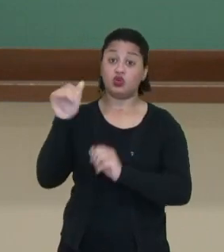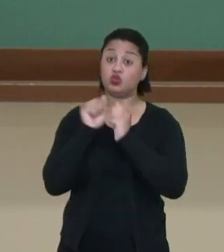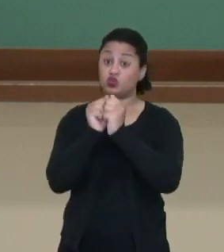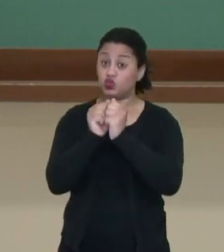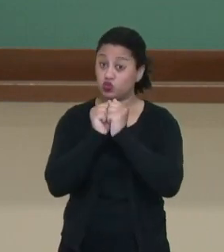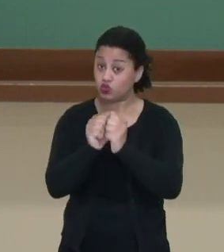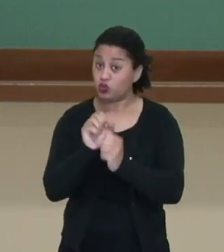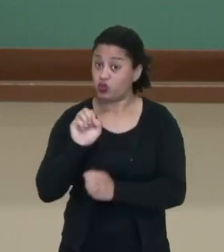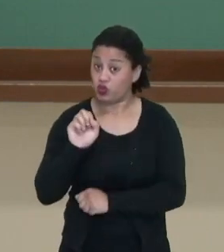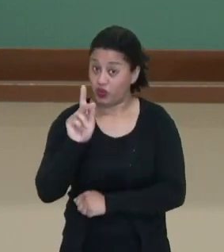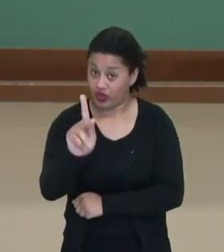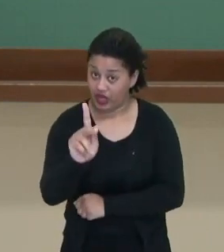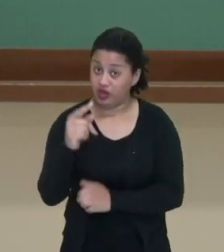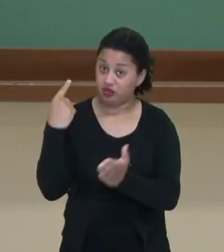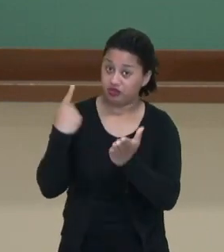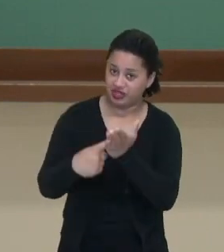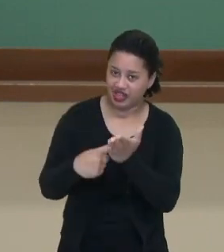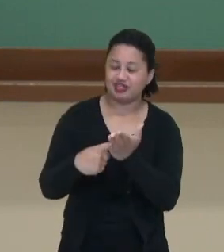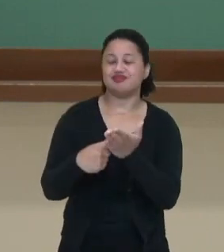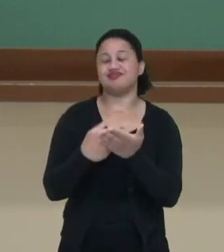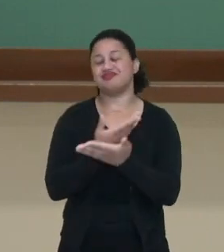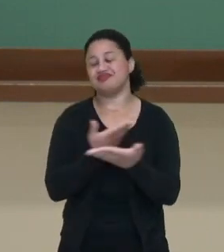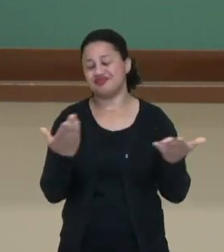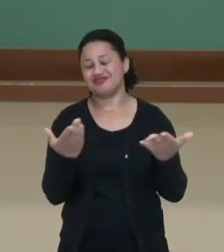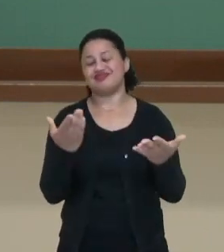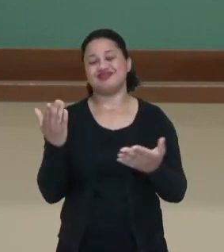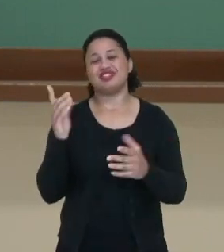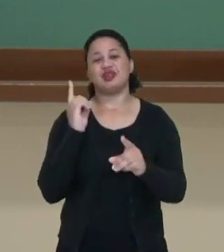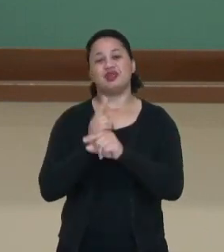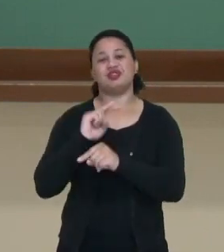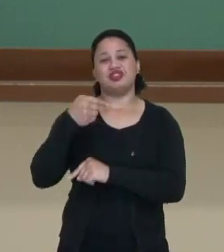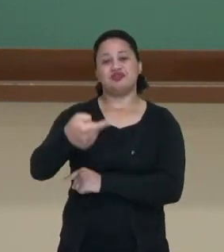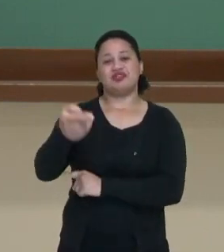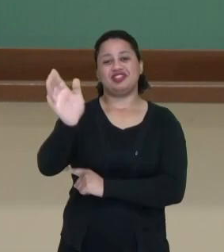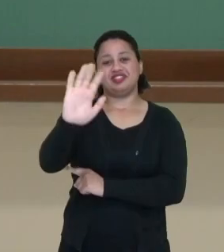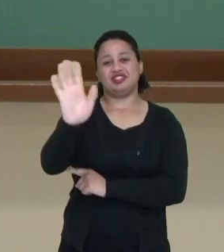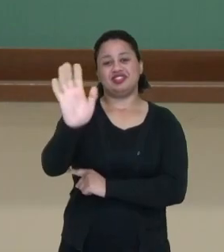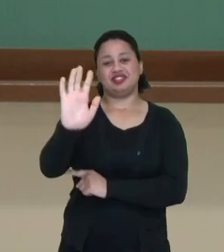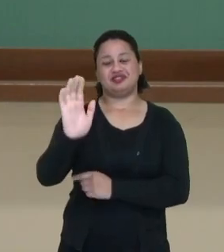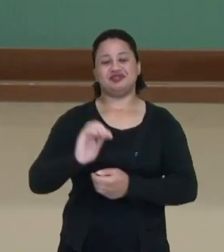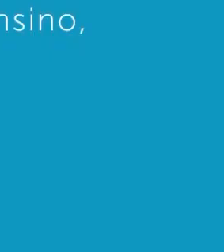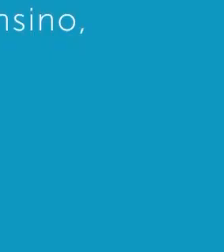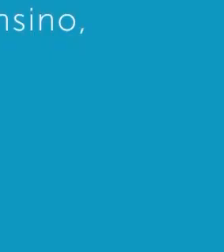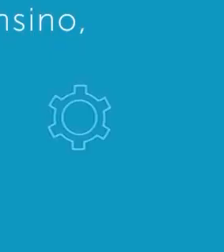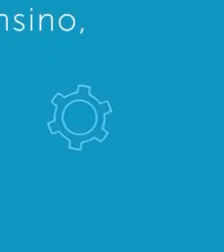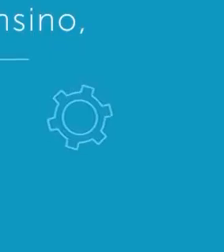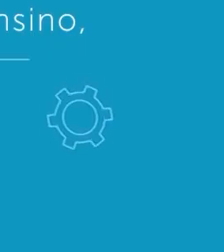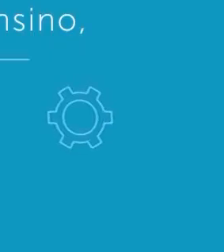adulto com você, ok? Fique bem, eu espero você na próxima aula. Até breve!